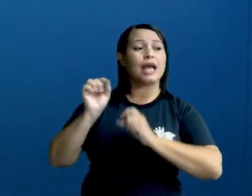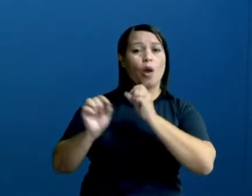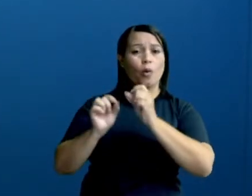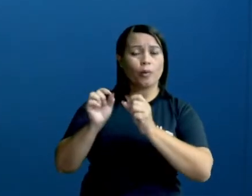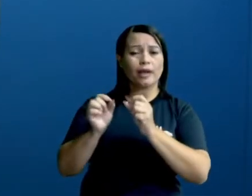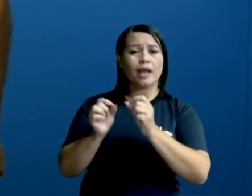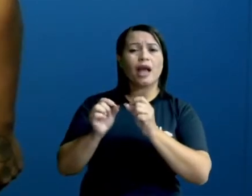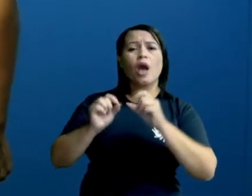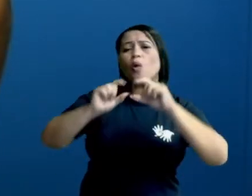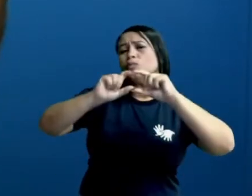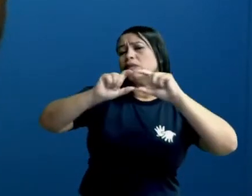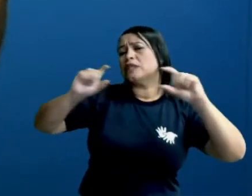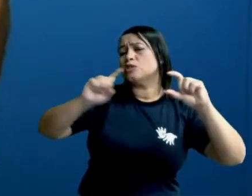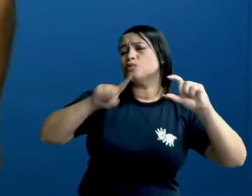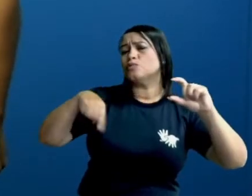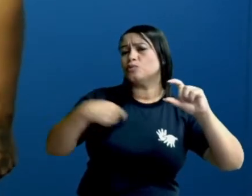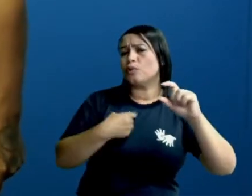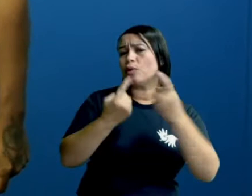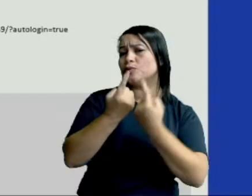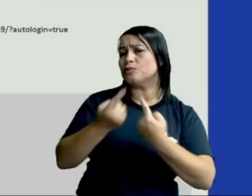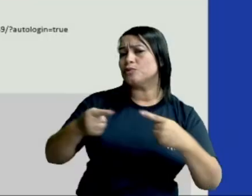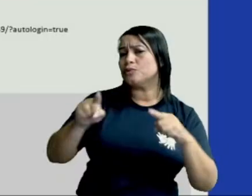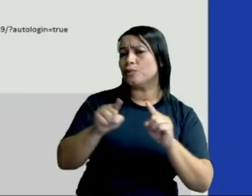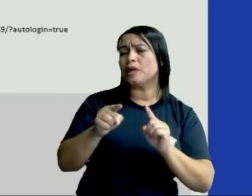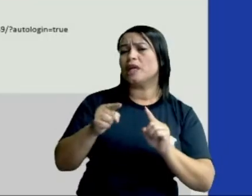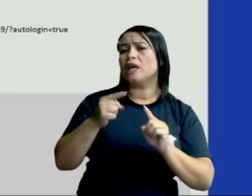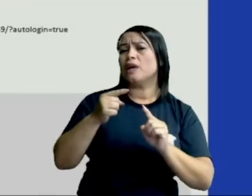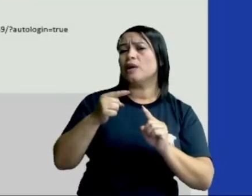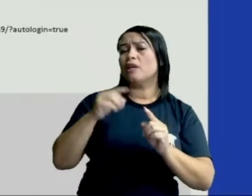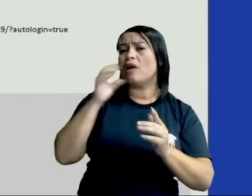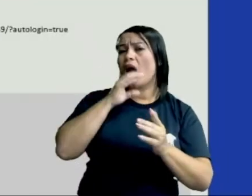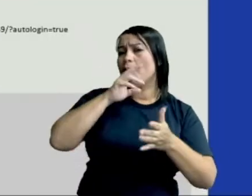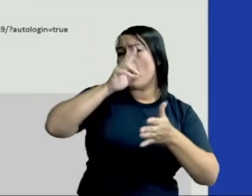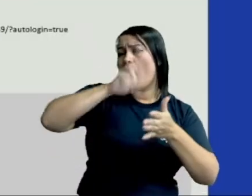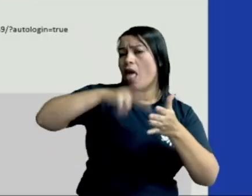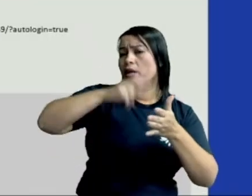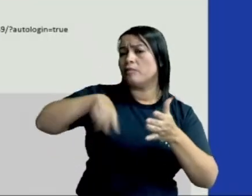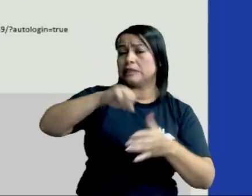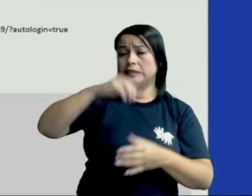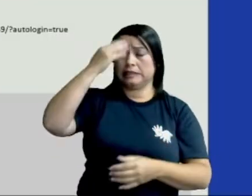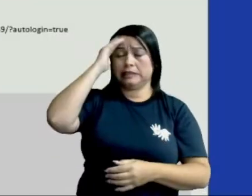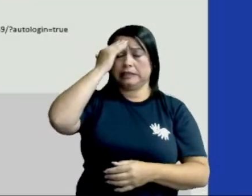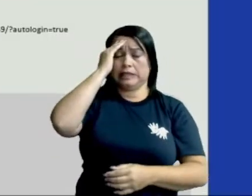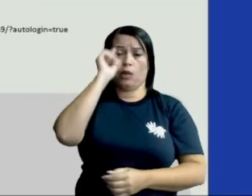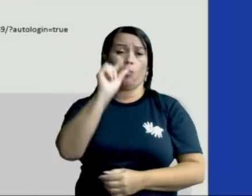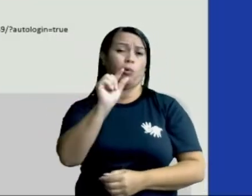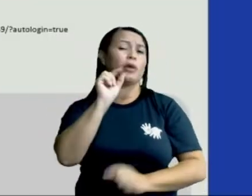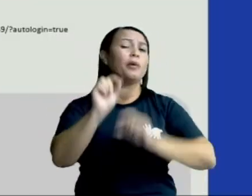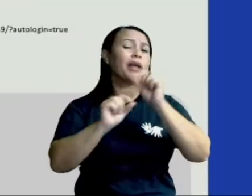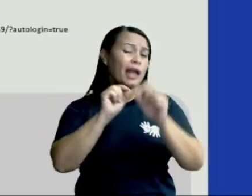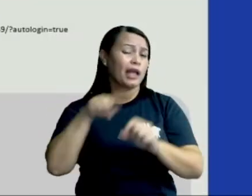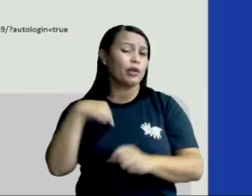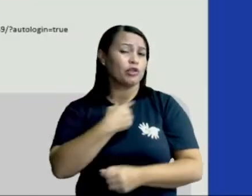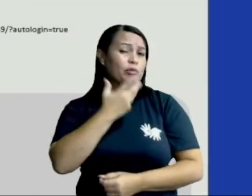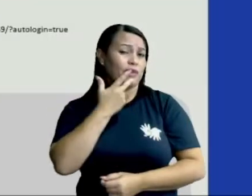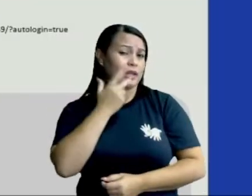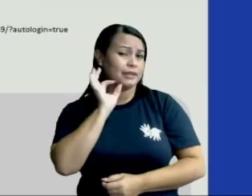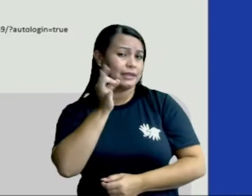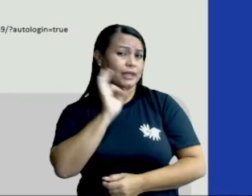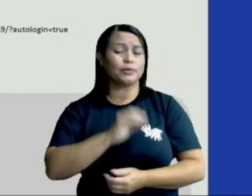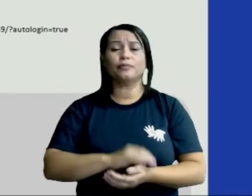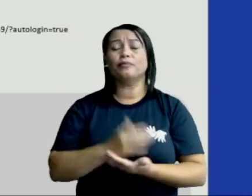nosso hino, que eu trouxe aqui para vocês. Aí eu vou fazer uma rápida leitura, para a gente poder entender um pouquinho do que a gente está falando,